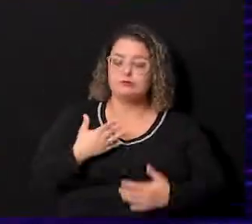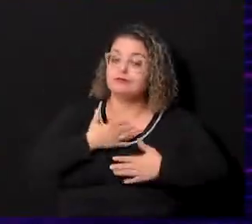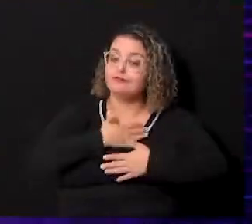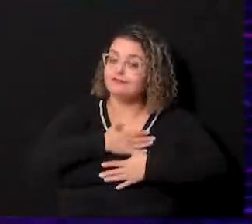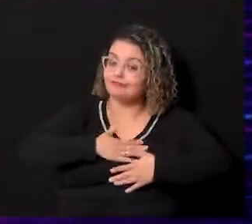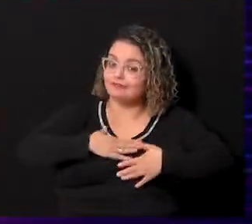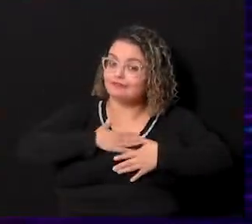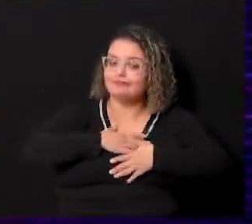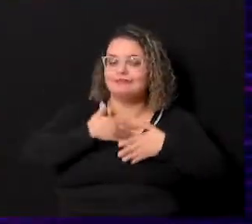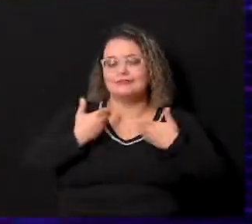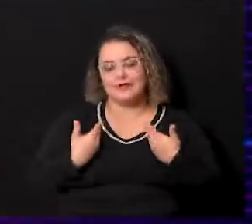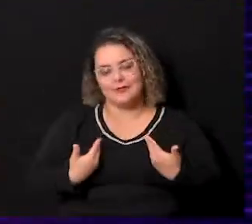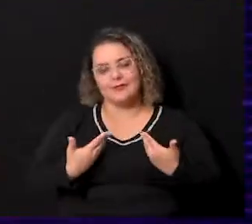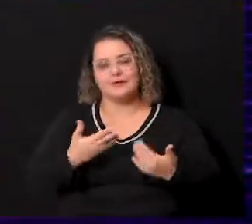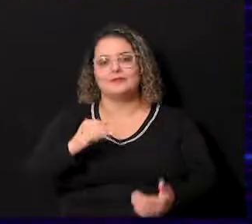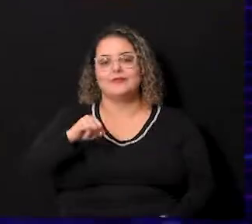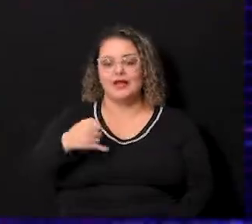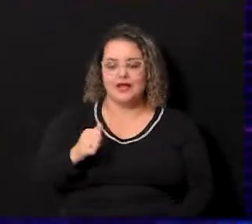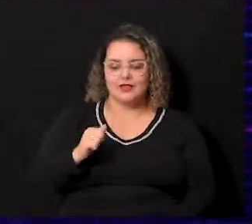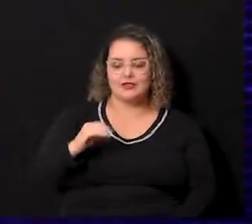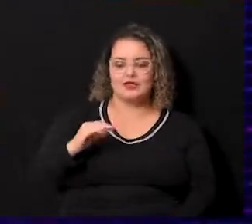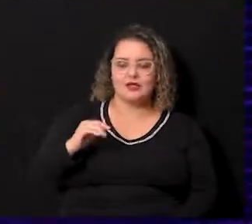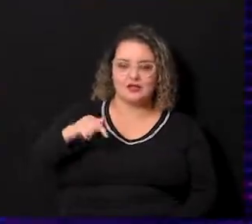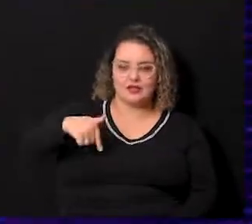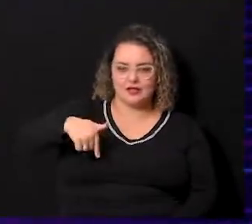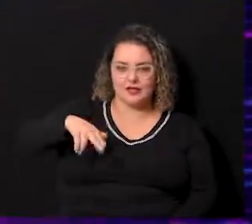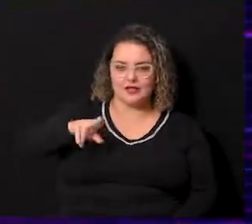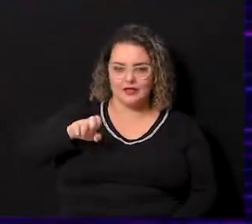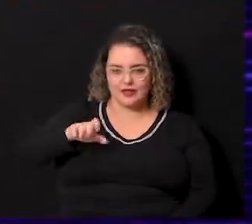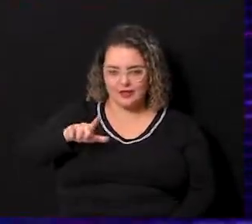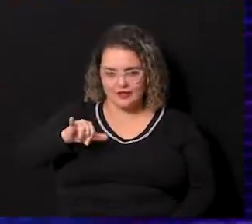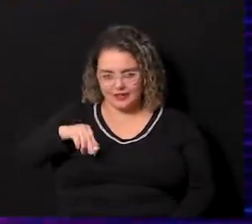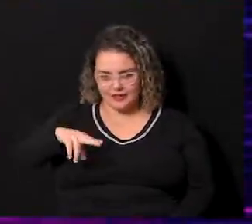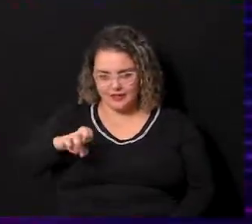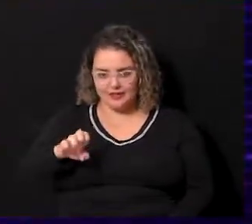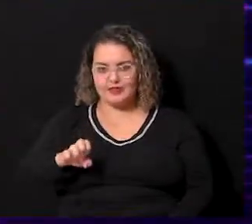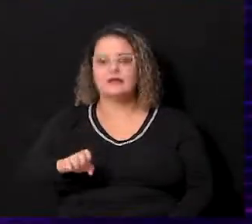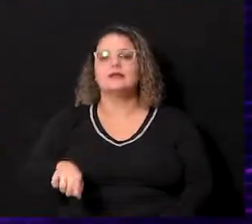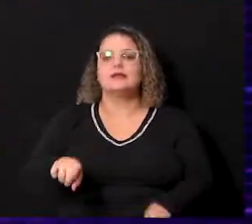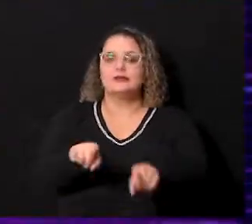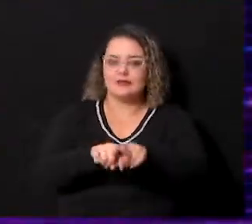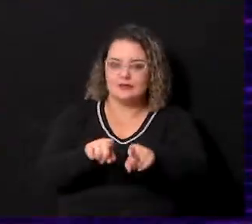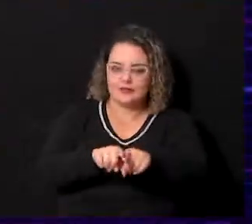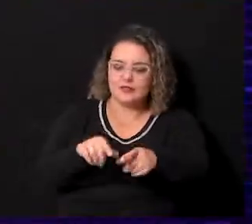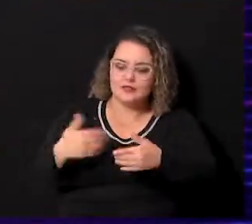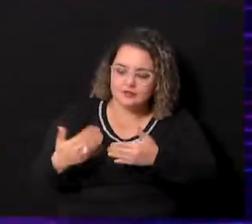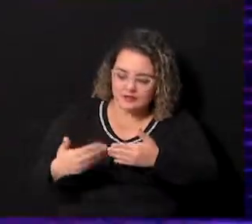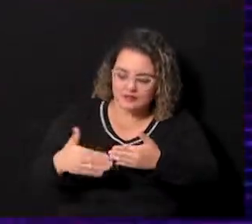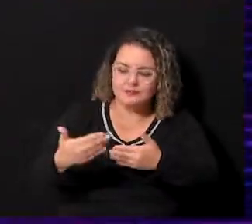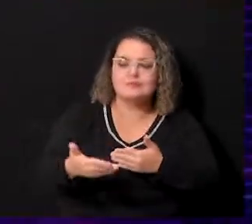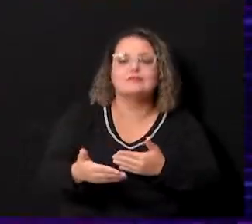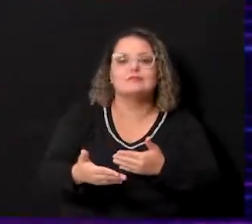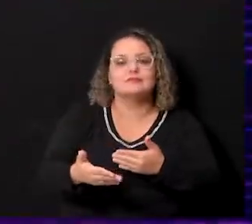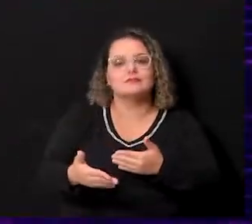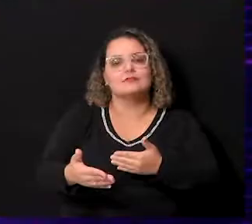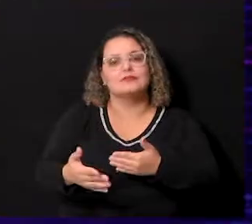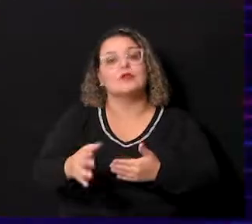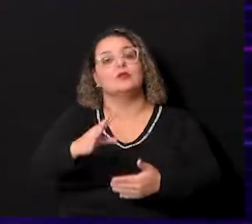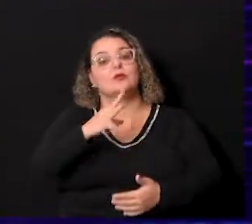para mim foi uma grande satisfação. A Jaqueline também está fazendo o seu caminho, o seu percurso,